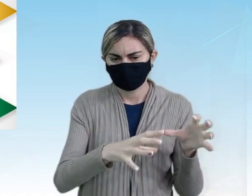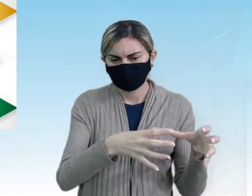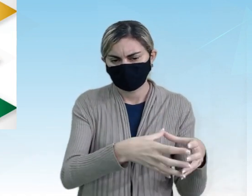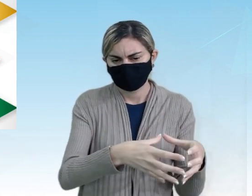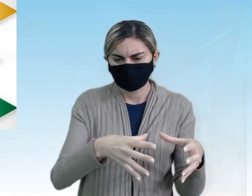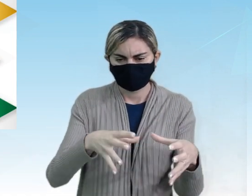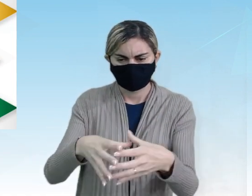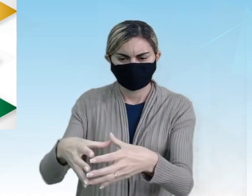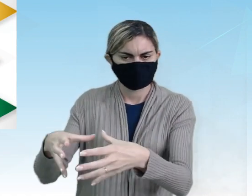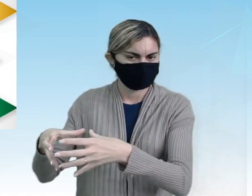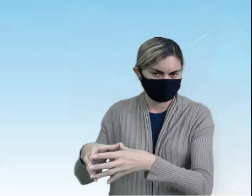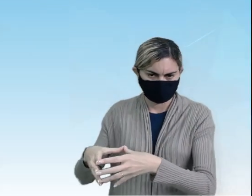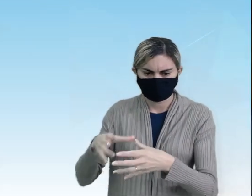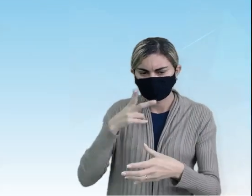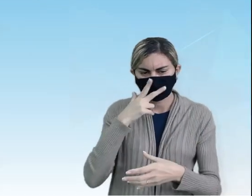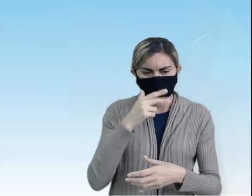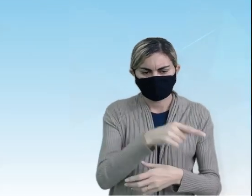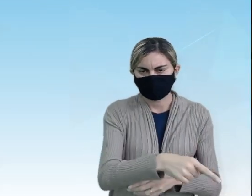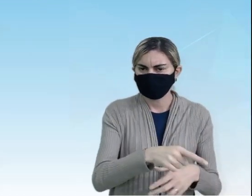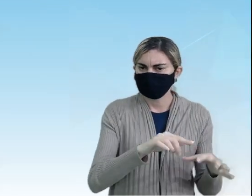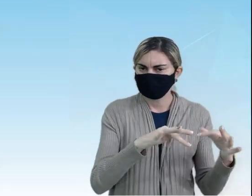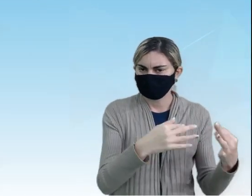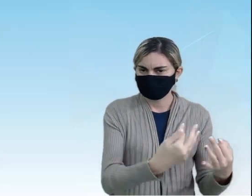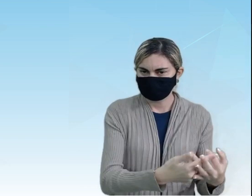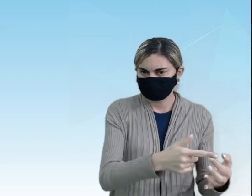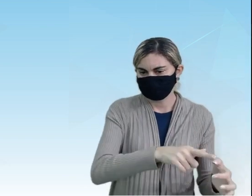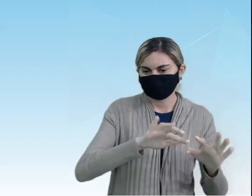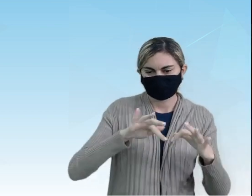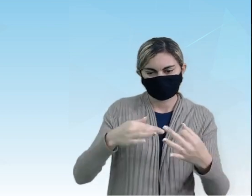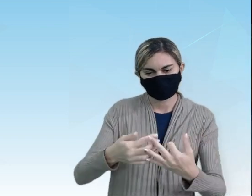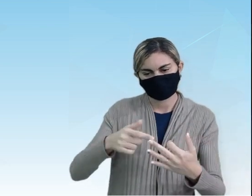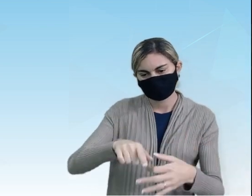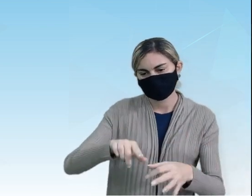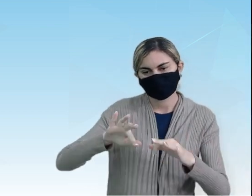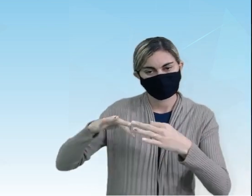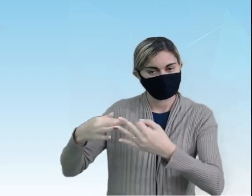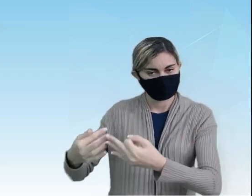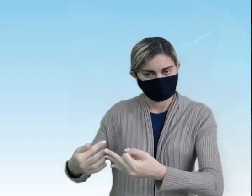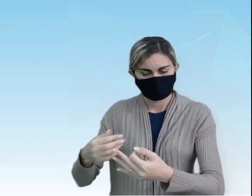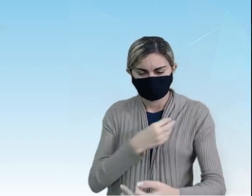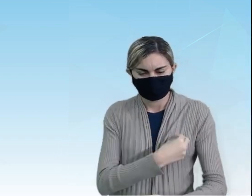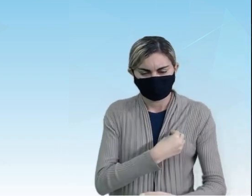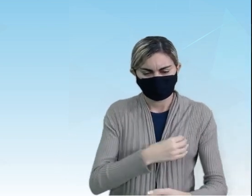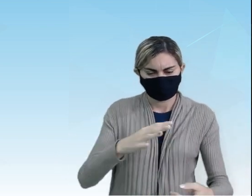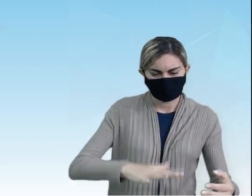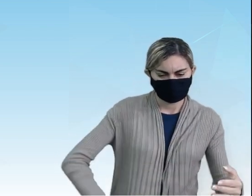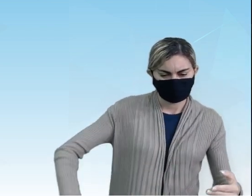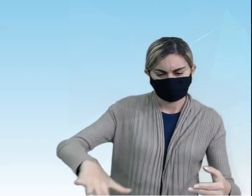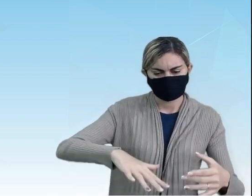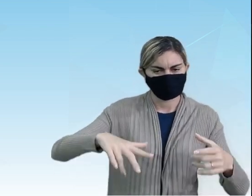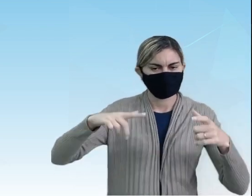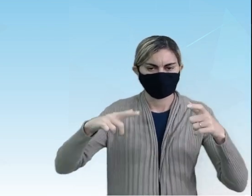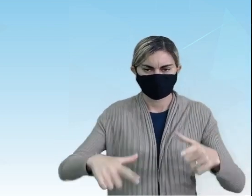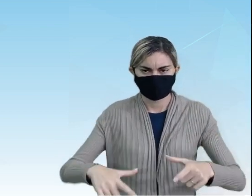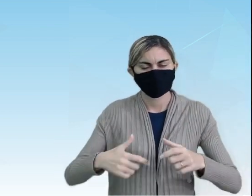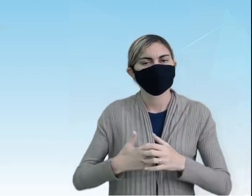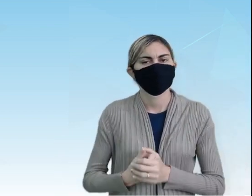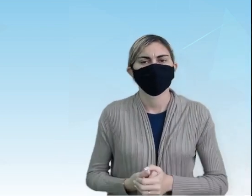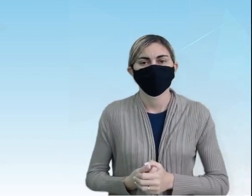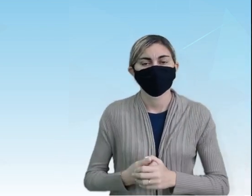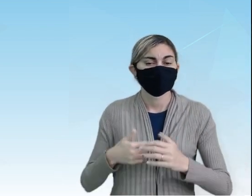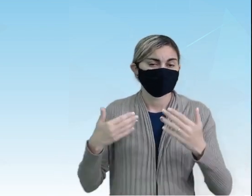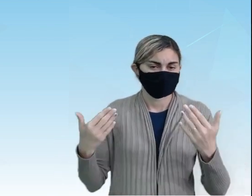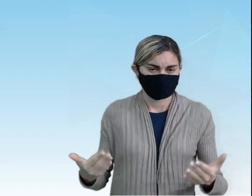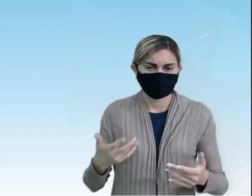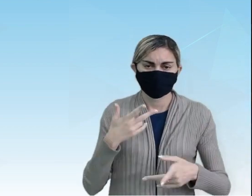de indivíduos da mesma espécie que estão vivendo em uma mesma região. E